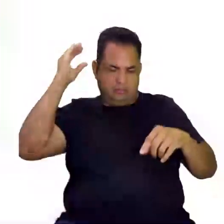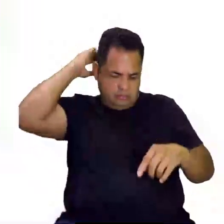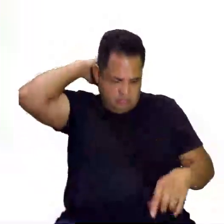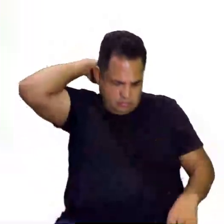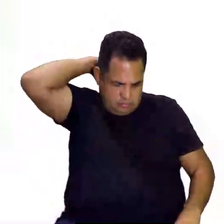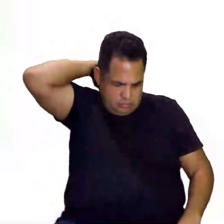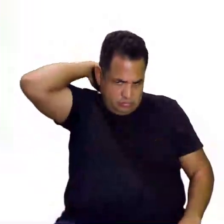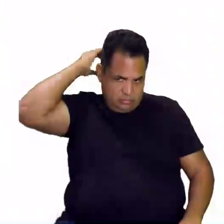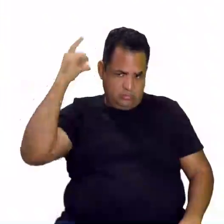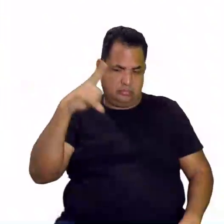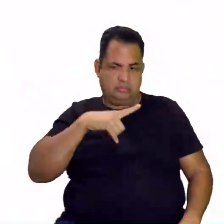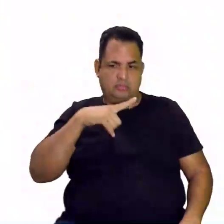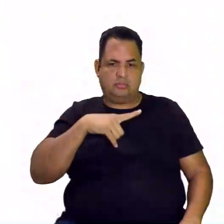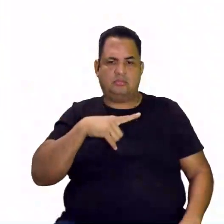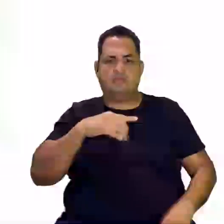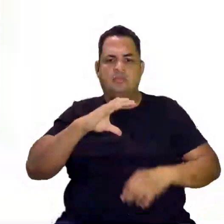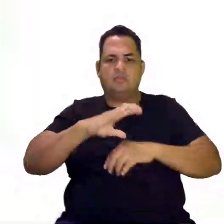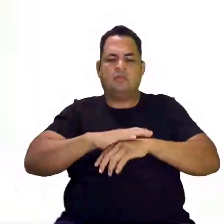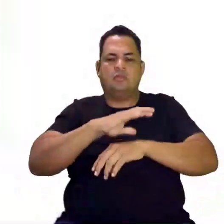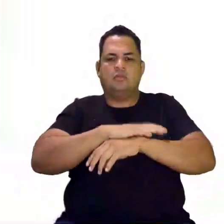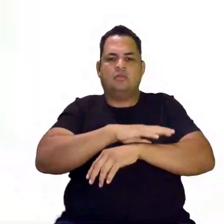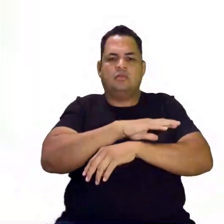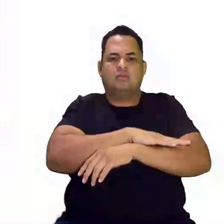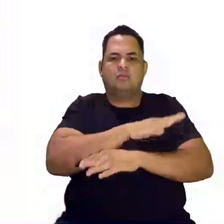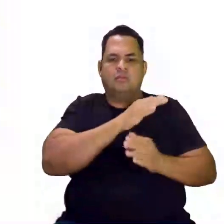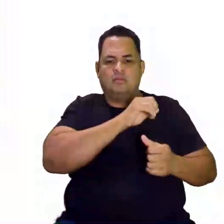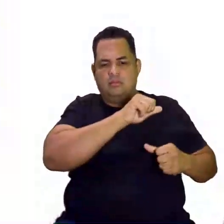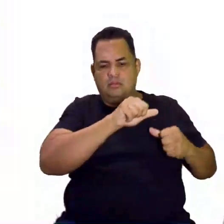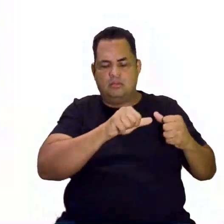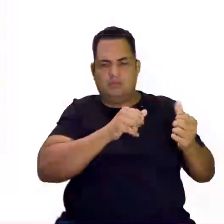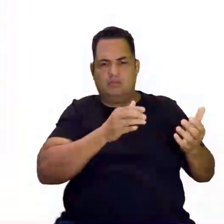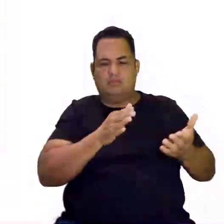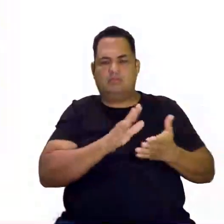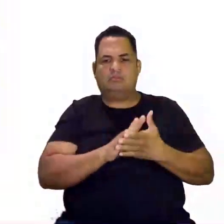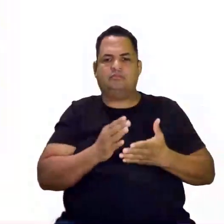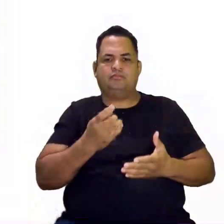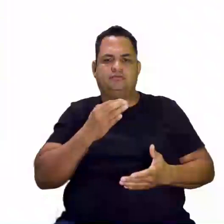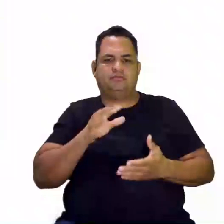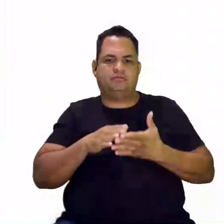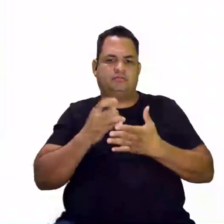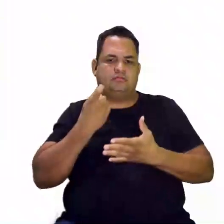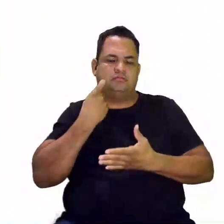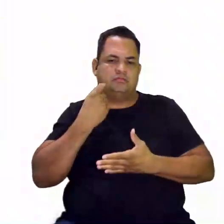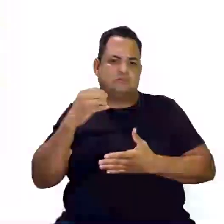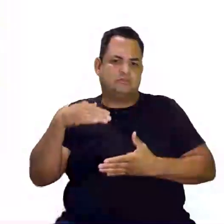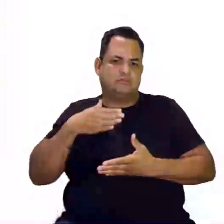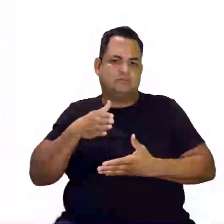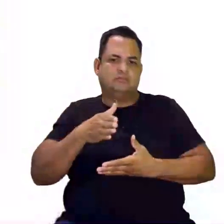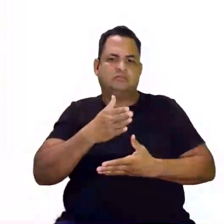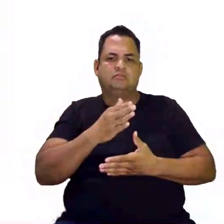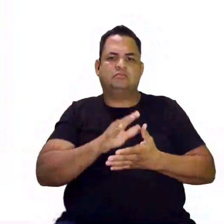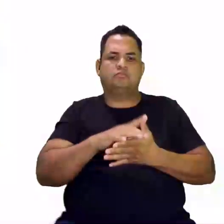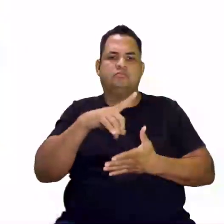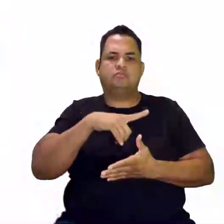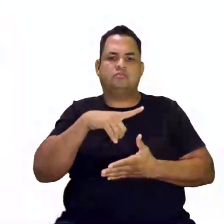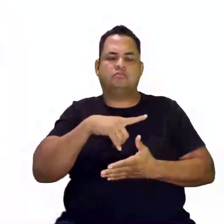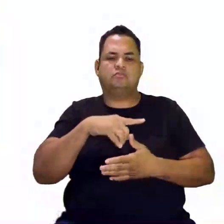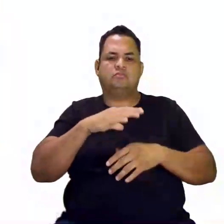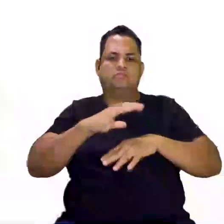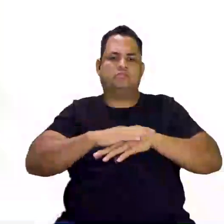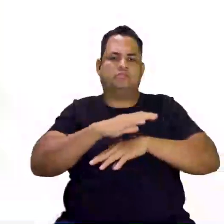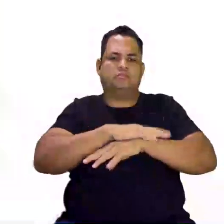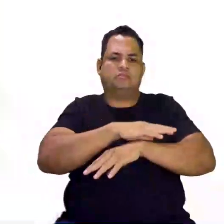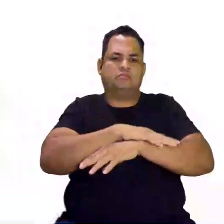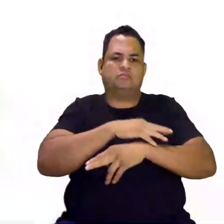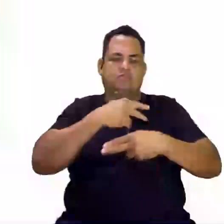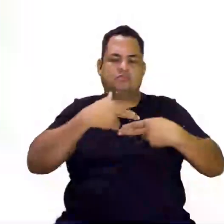os anfíbios, que são os animais transitórios, né? Aliás, os peixes, perdão, peixes, aí vem os anfíbios, que